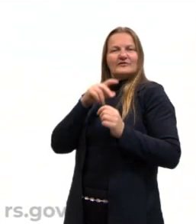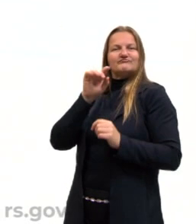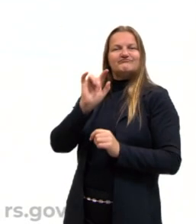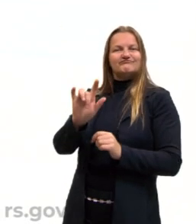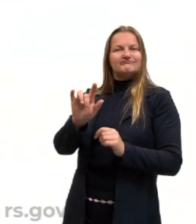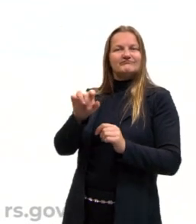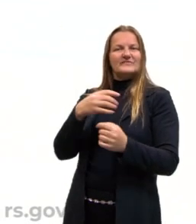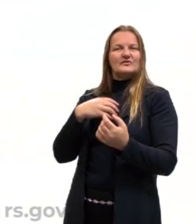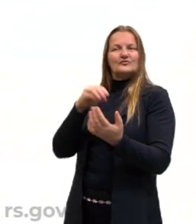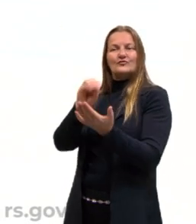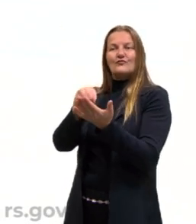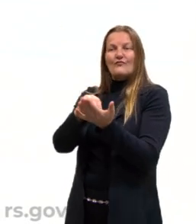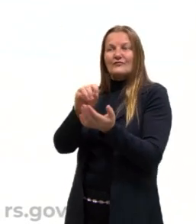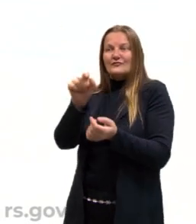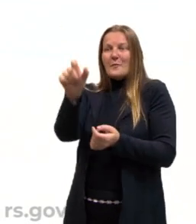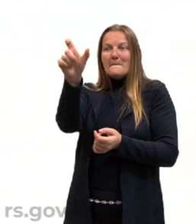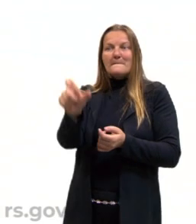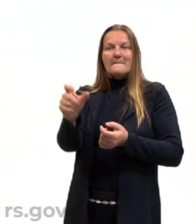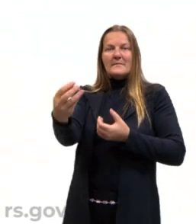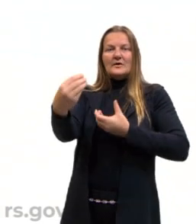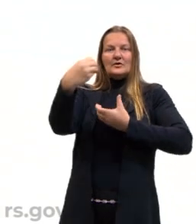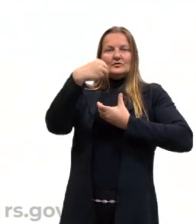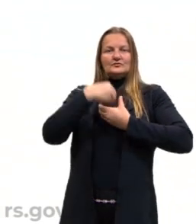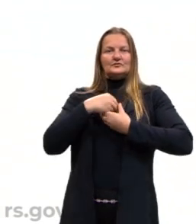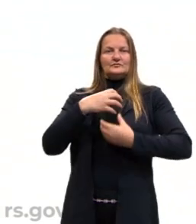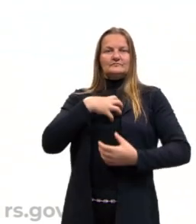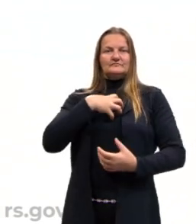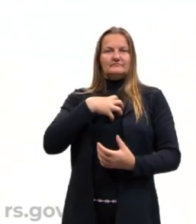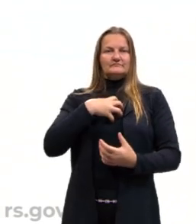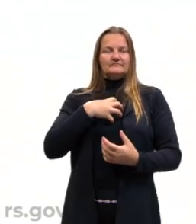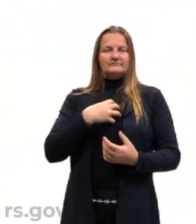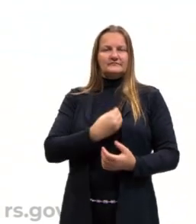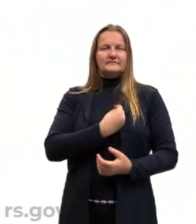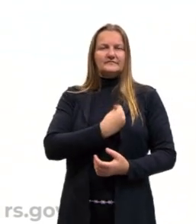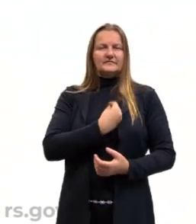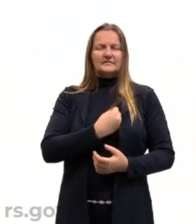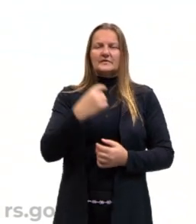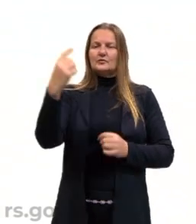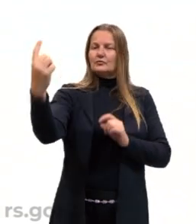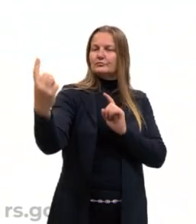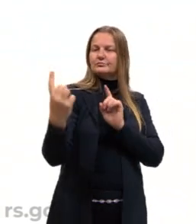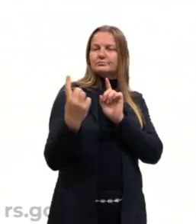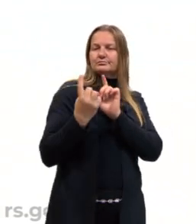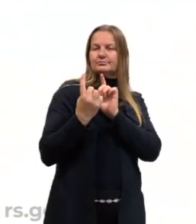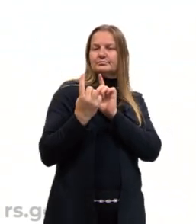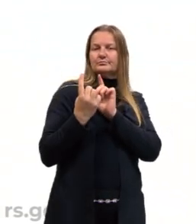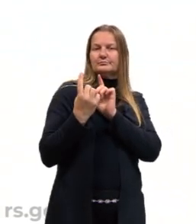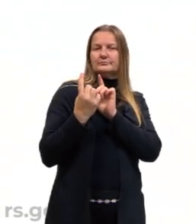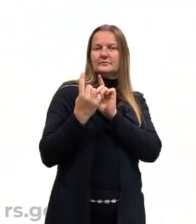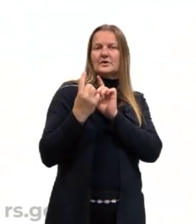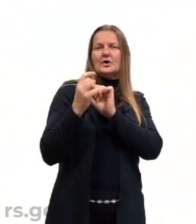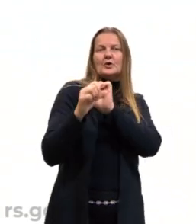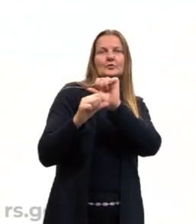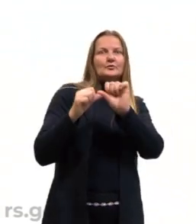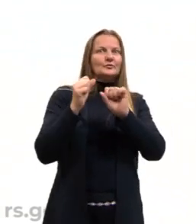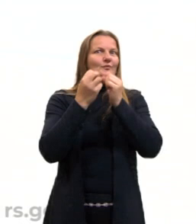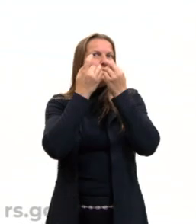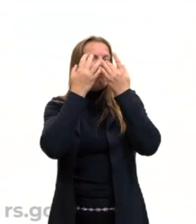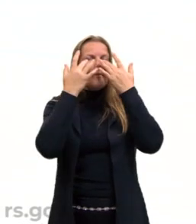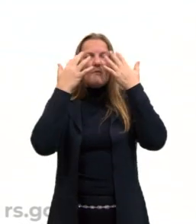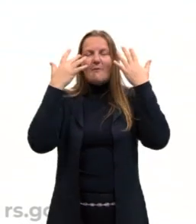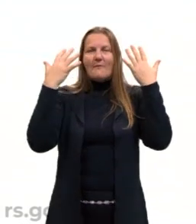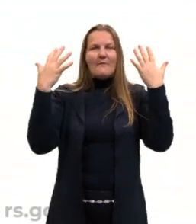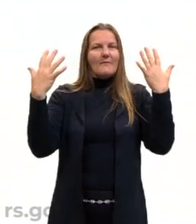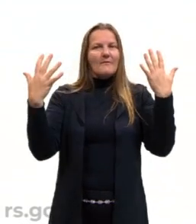necessidade você é minha necessidade e tu chegasse tudo se transformou